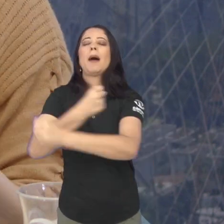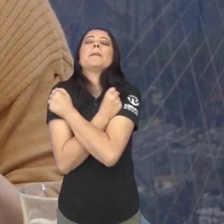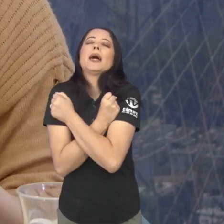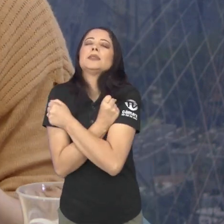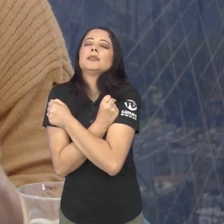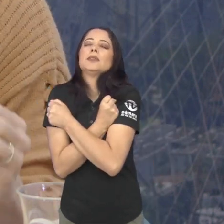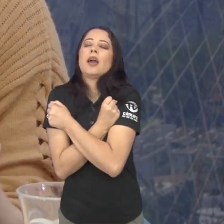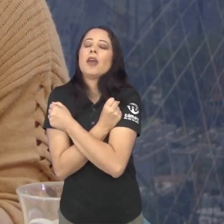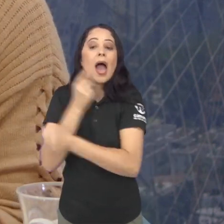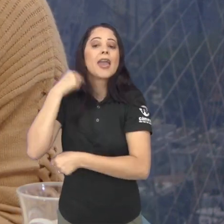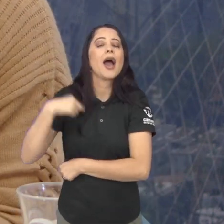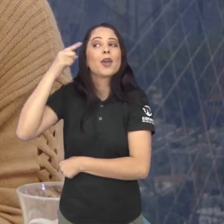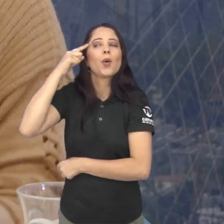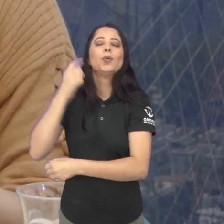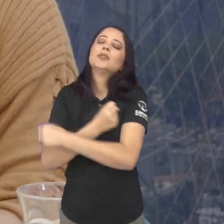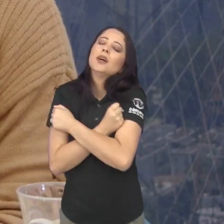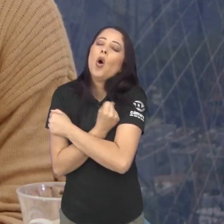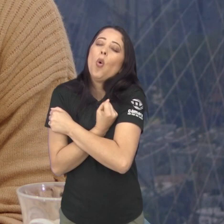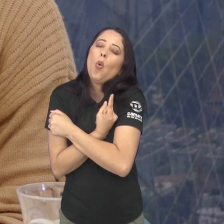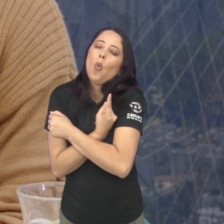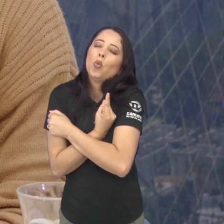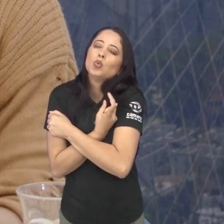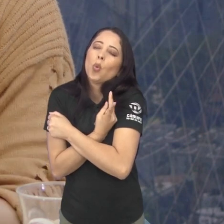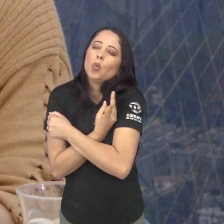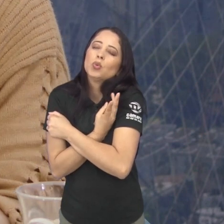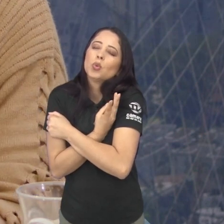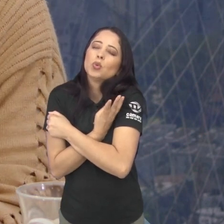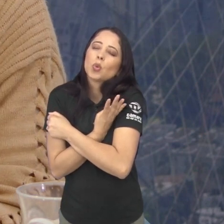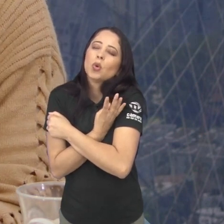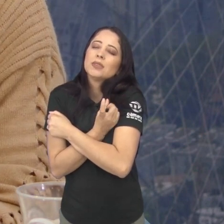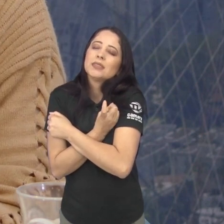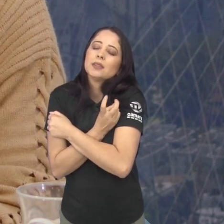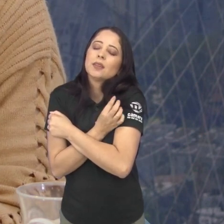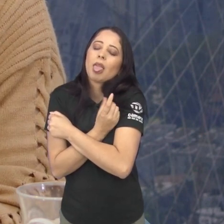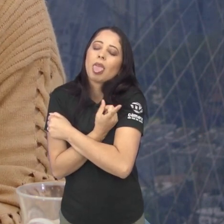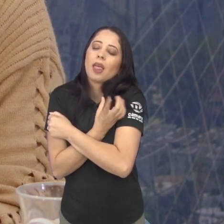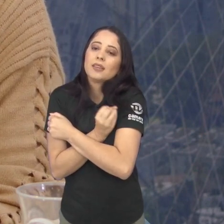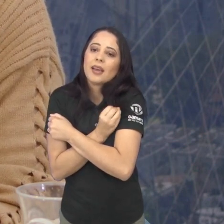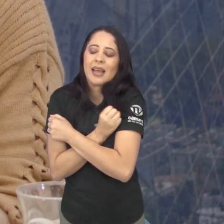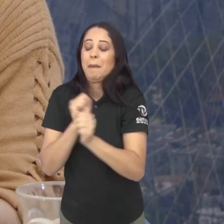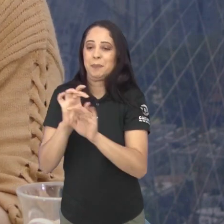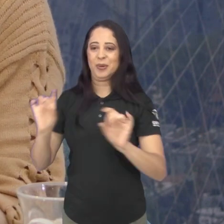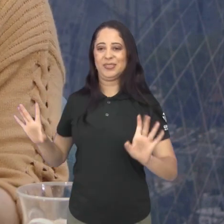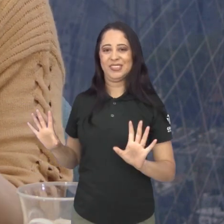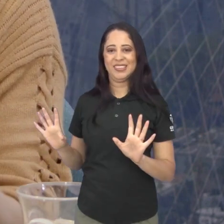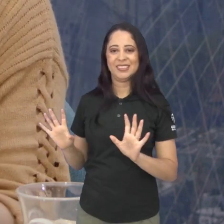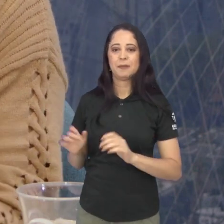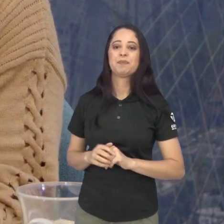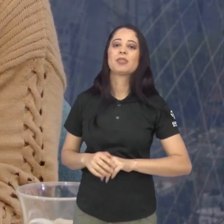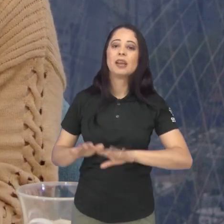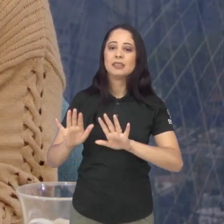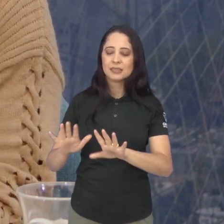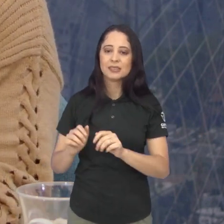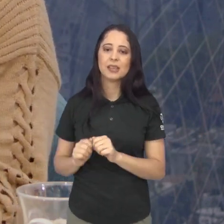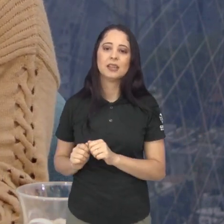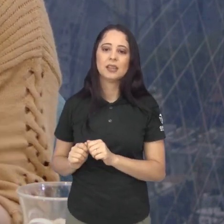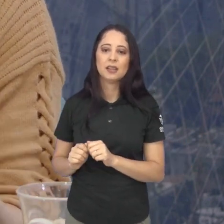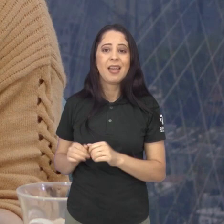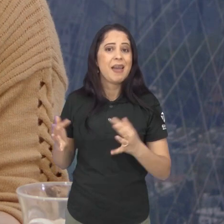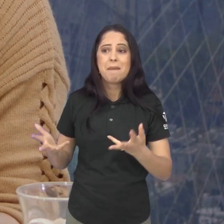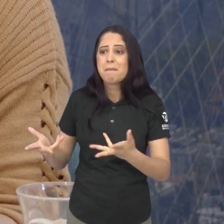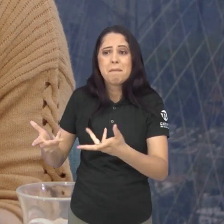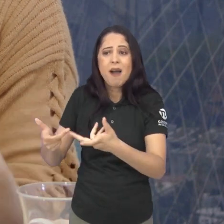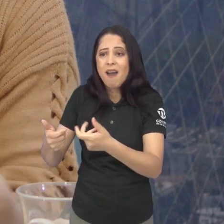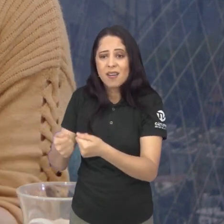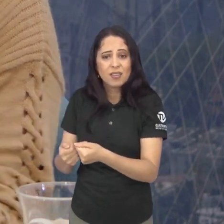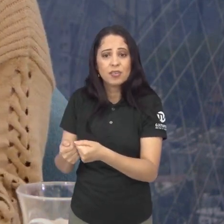aí nasceu uma relação entre eles natural, então, são esses pequenos ganhos, você fala assim, que é